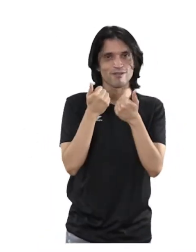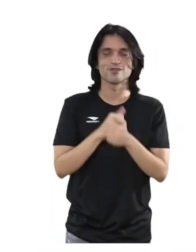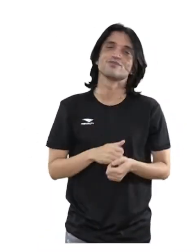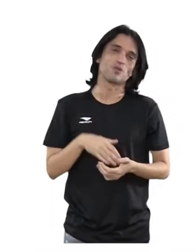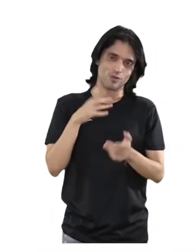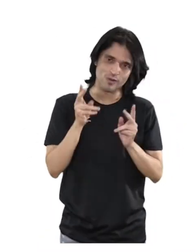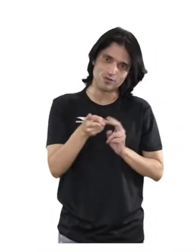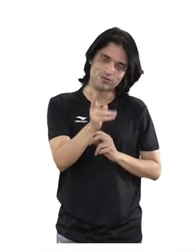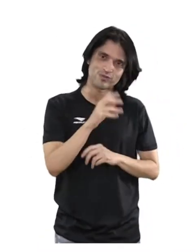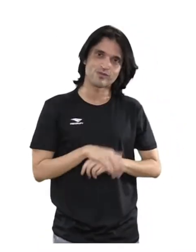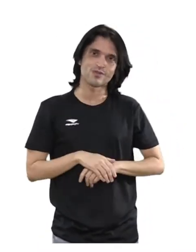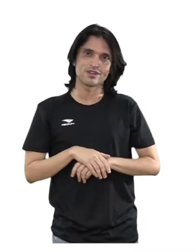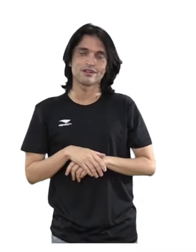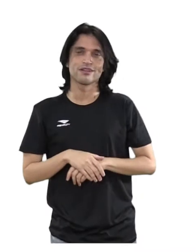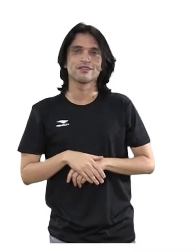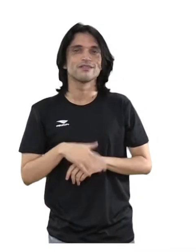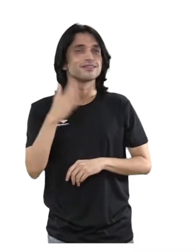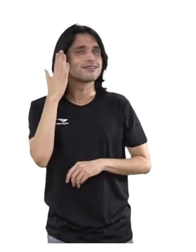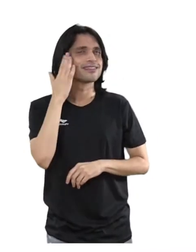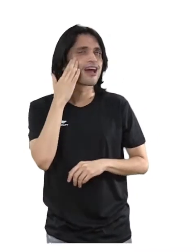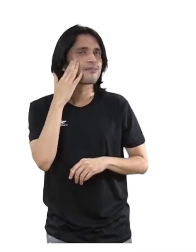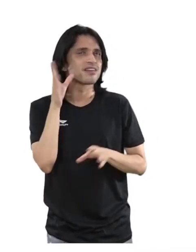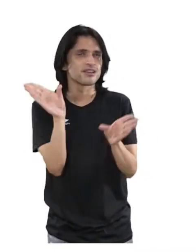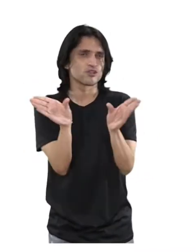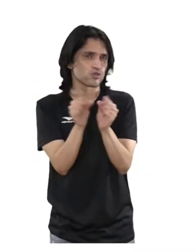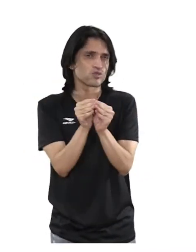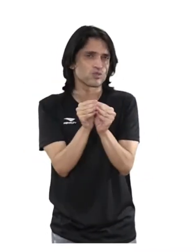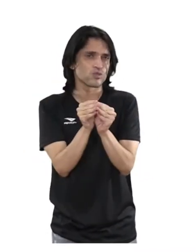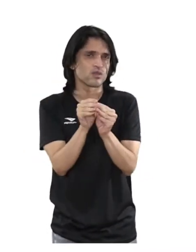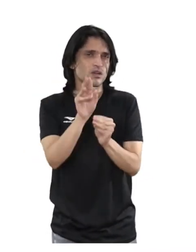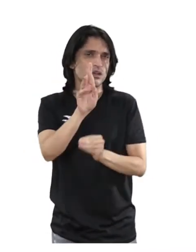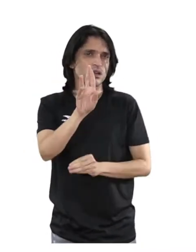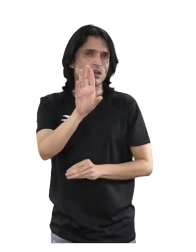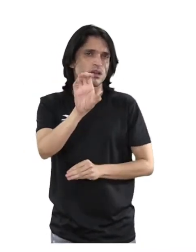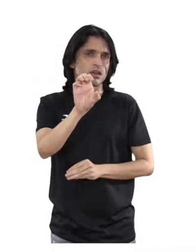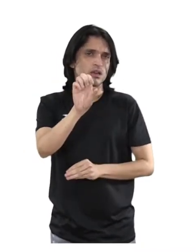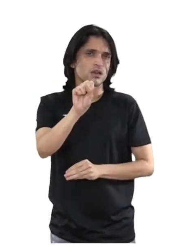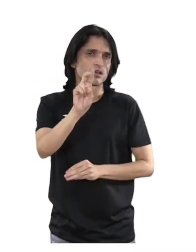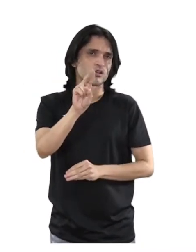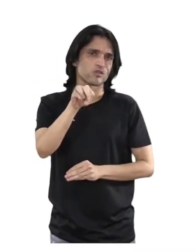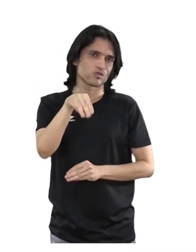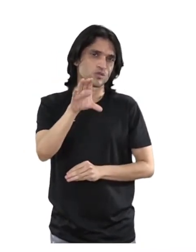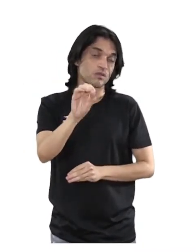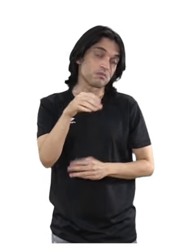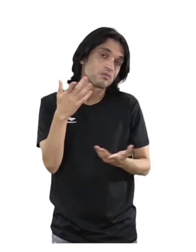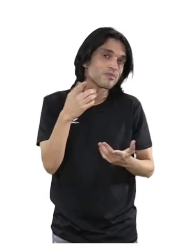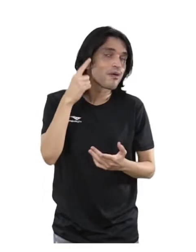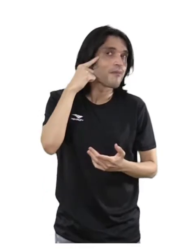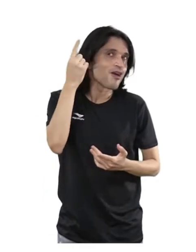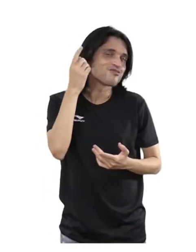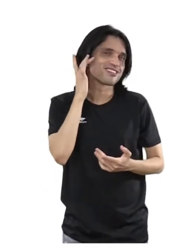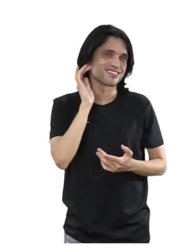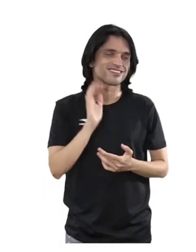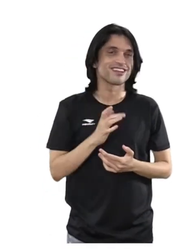que é resumo? Imagino que sim. Mas agora estudaremos os detalhes para não confundirmos com resenha,